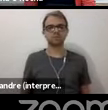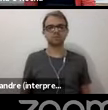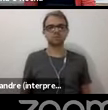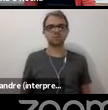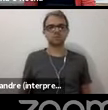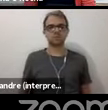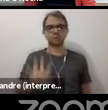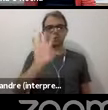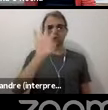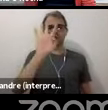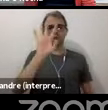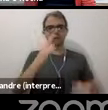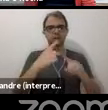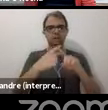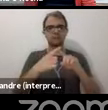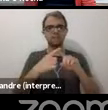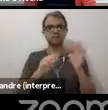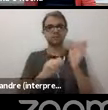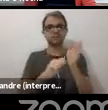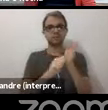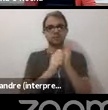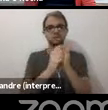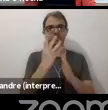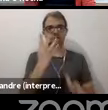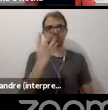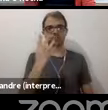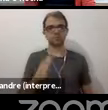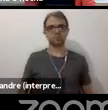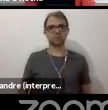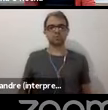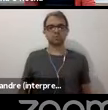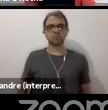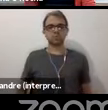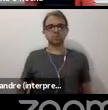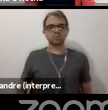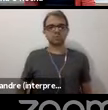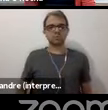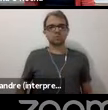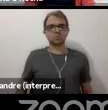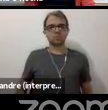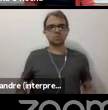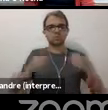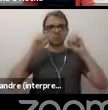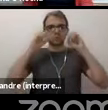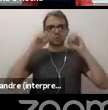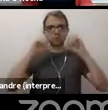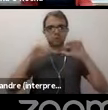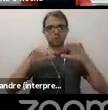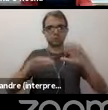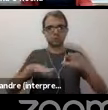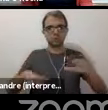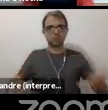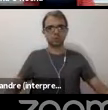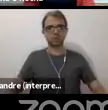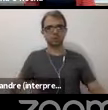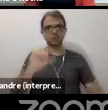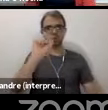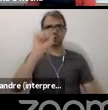4 tempos. E expirar em 8 tempos.